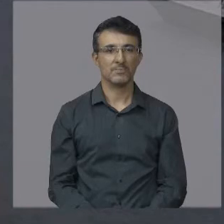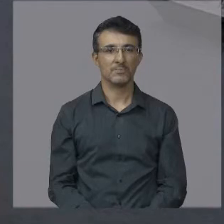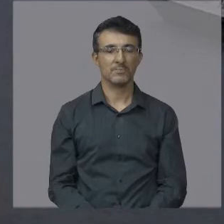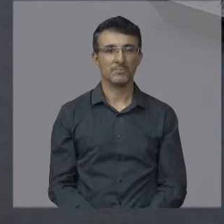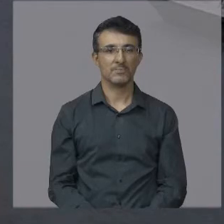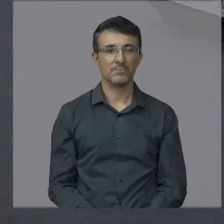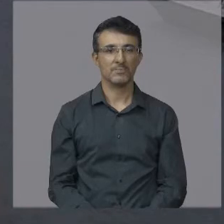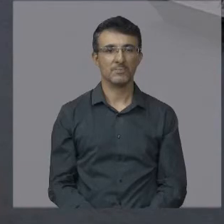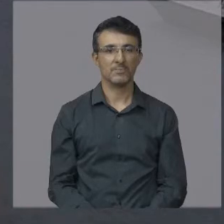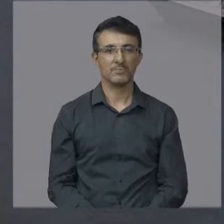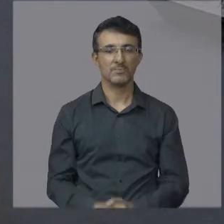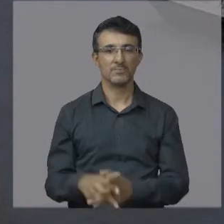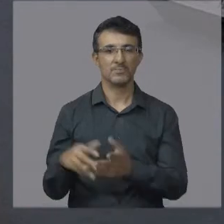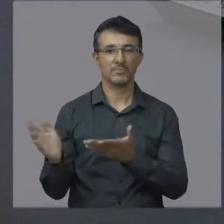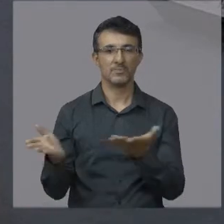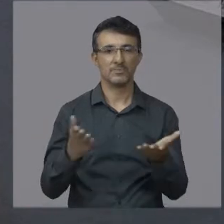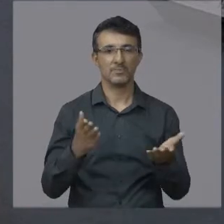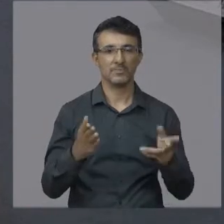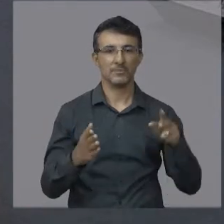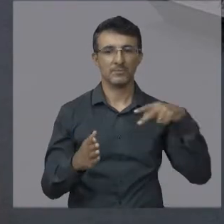Próximo, Marcelo Garcia.